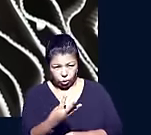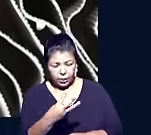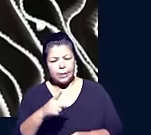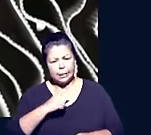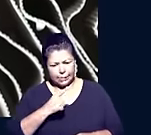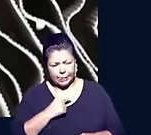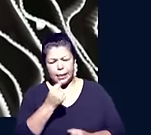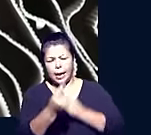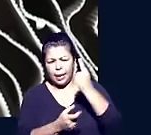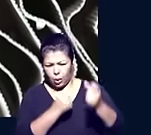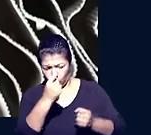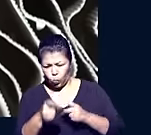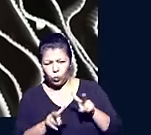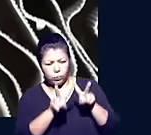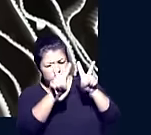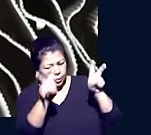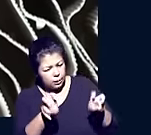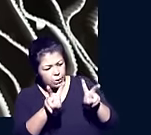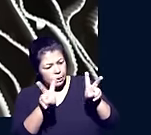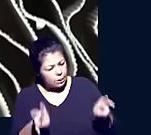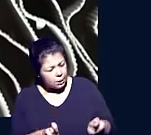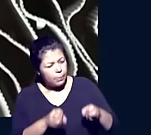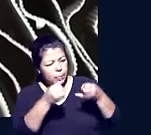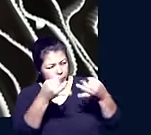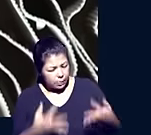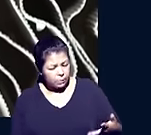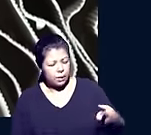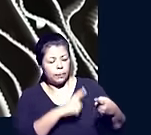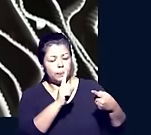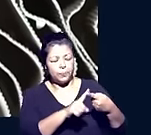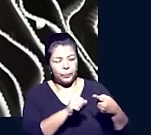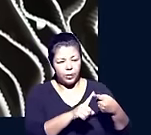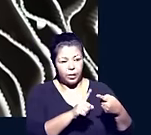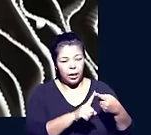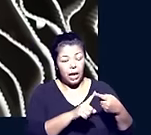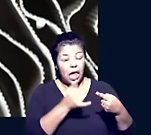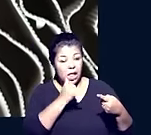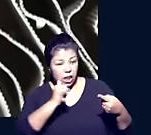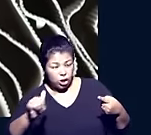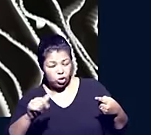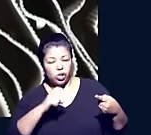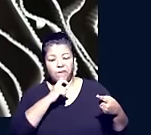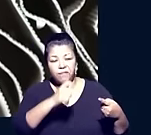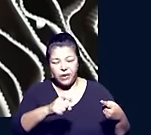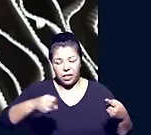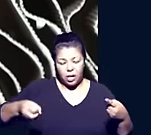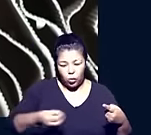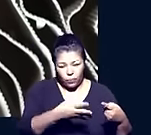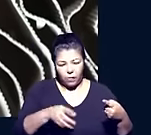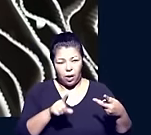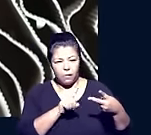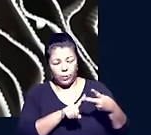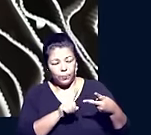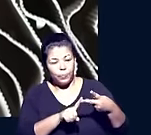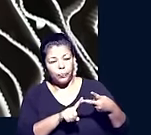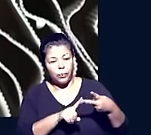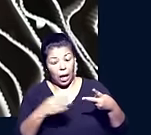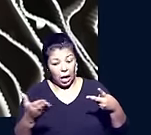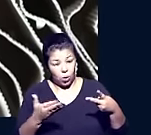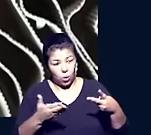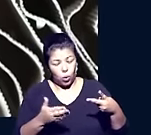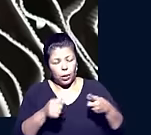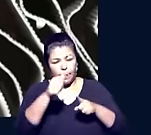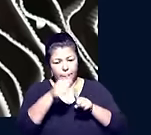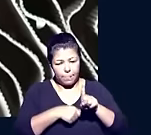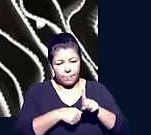pautas de investimento em energia verde e renovável que a câmara vai tocar nesse mês de novembro e dezembro não é